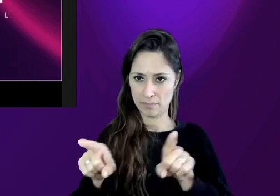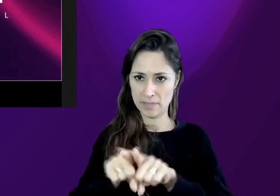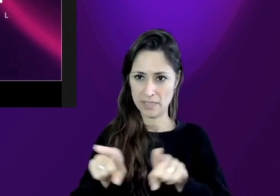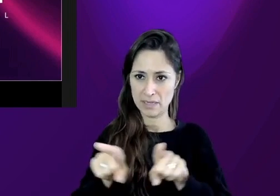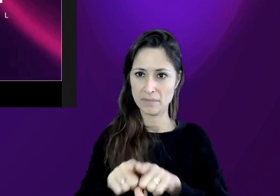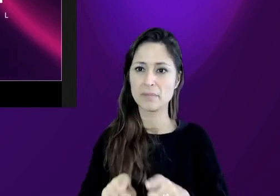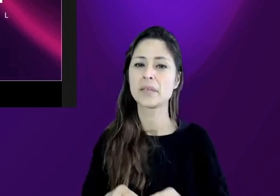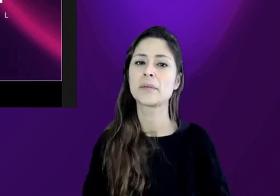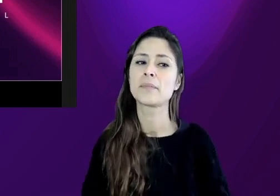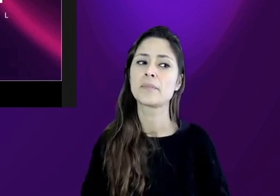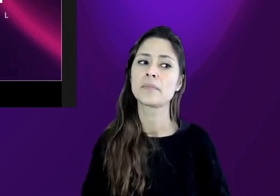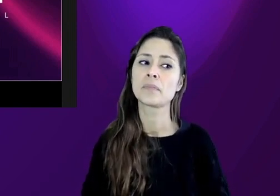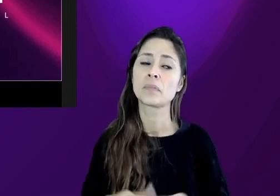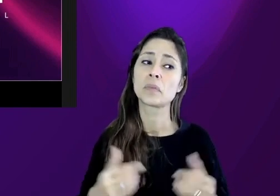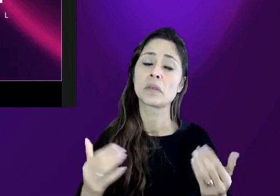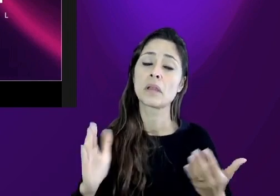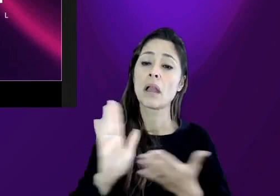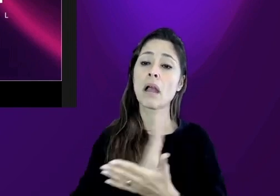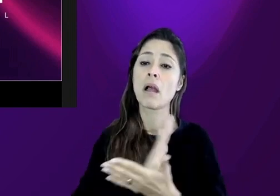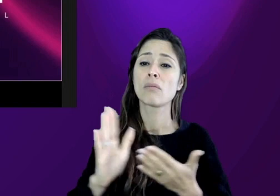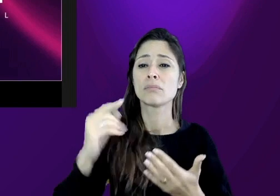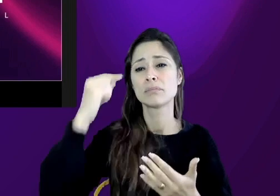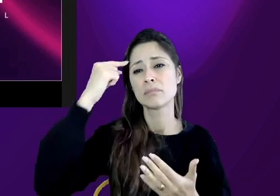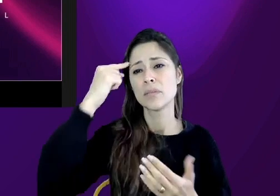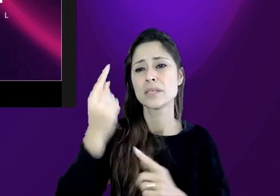seria, então, o